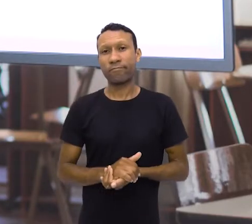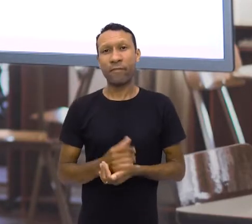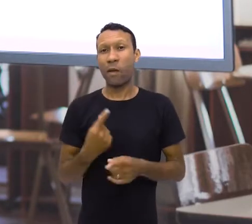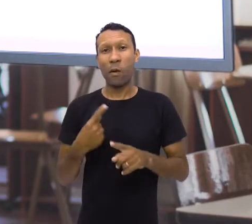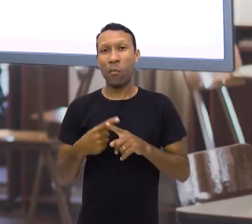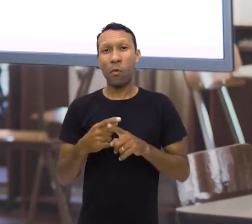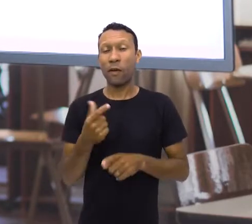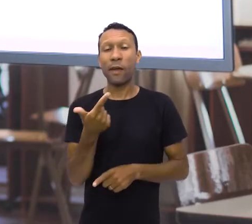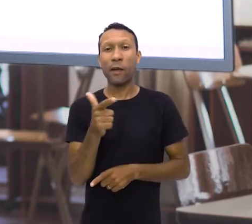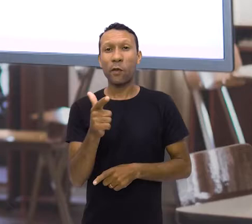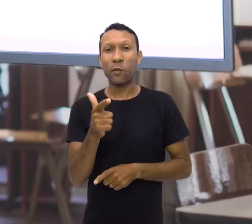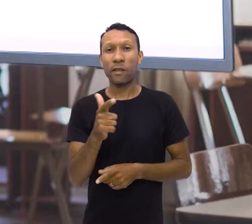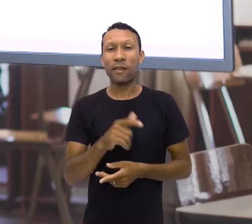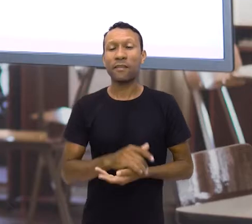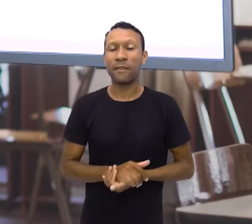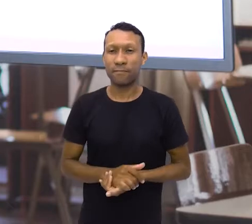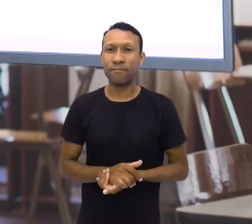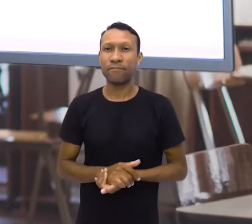da imagem. Houve uma